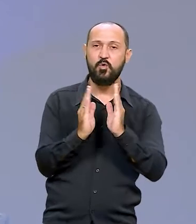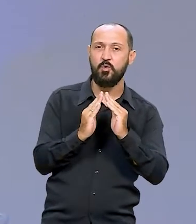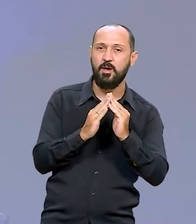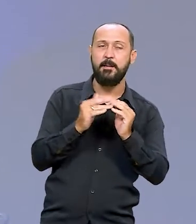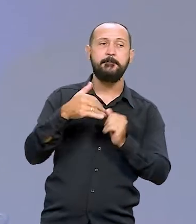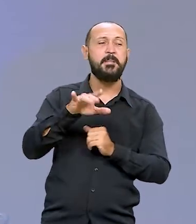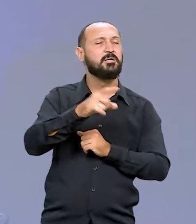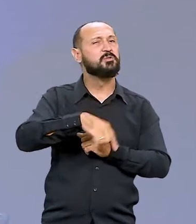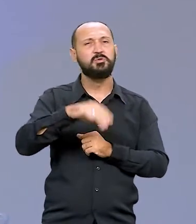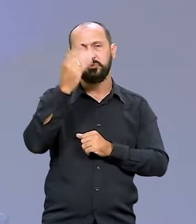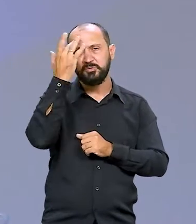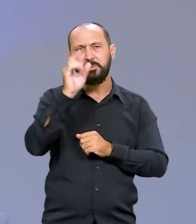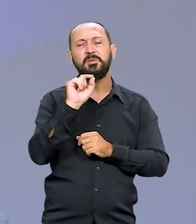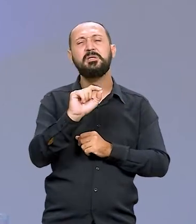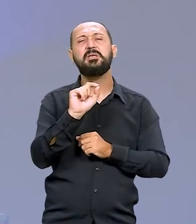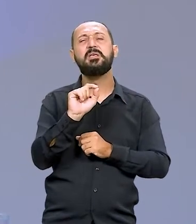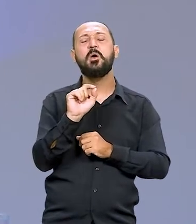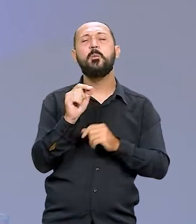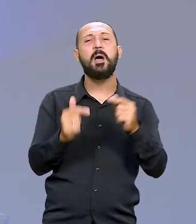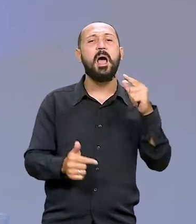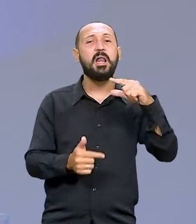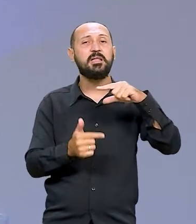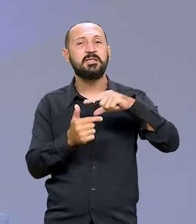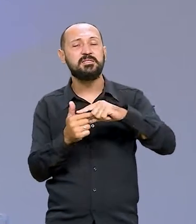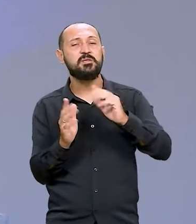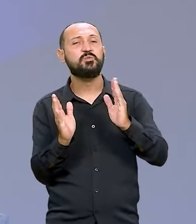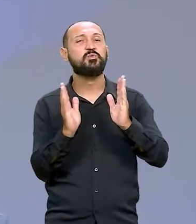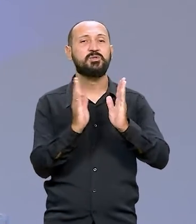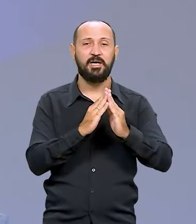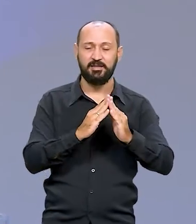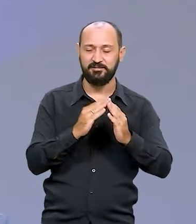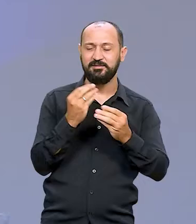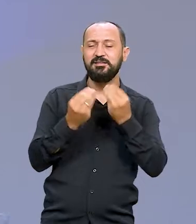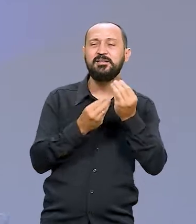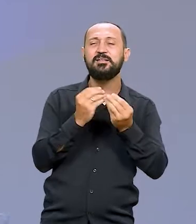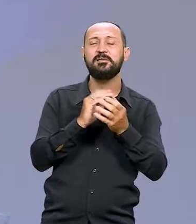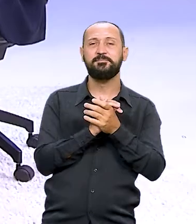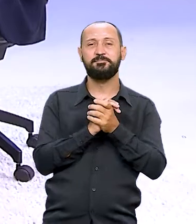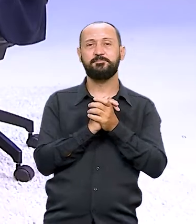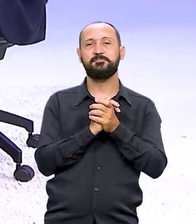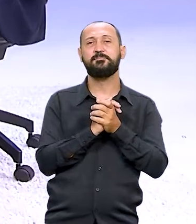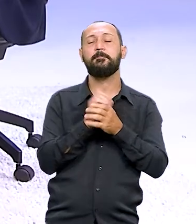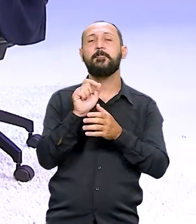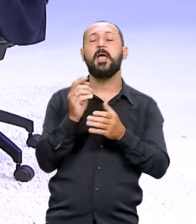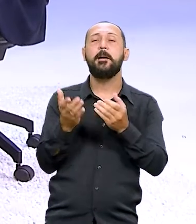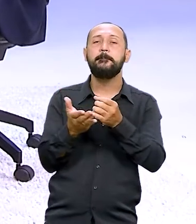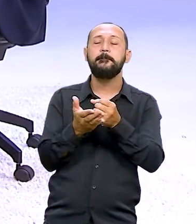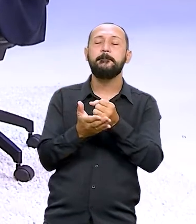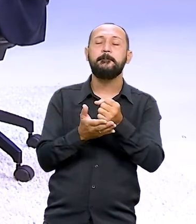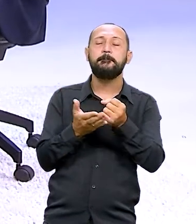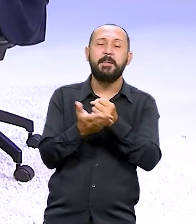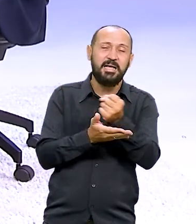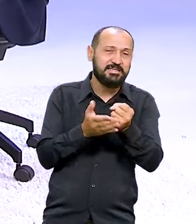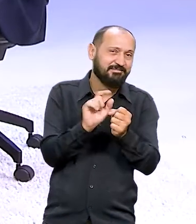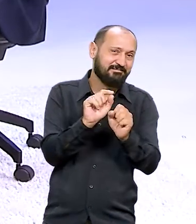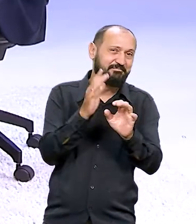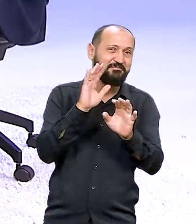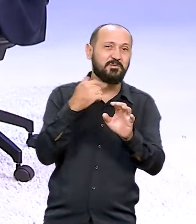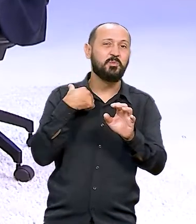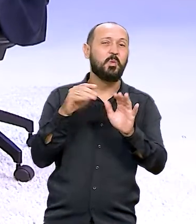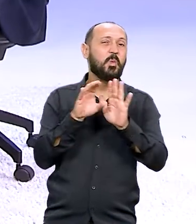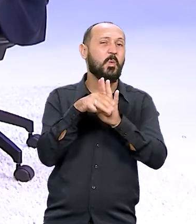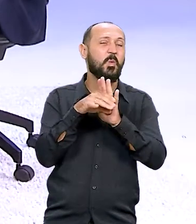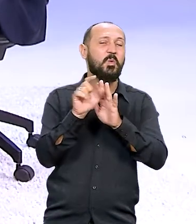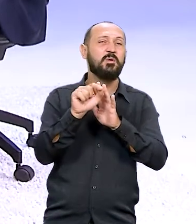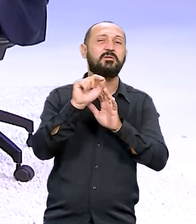Na verdade, a maioria das pessoas não sabe o que é uma alienação fiduciária. O que é esse instituto? Entendi. Basicamente, a alienação fiduciária, ainda mais quando a